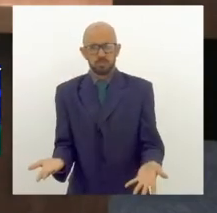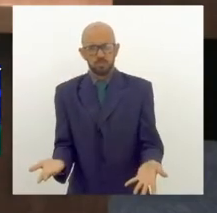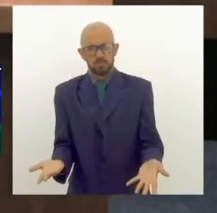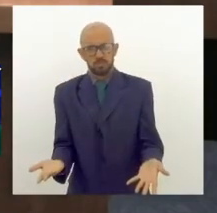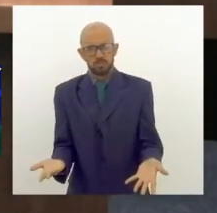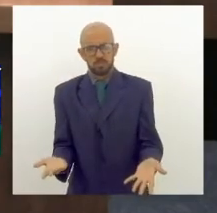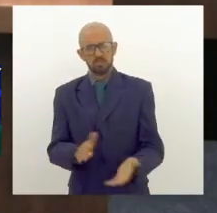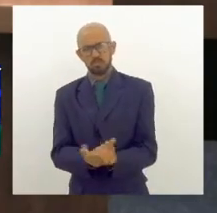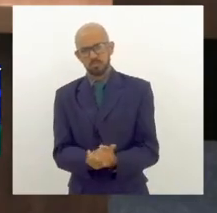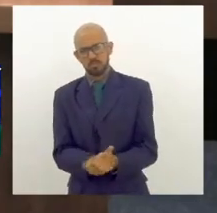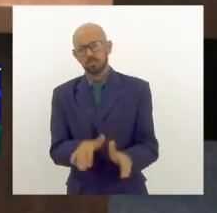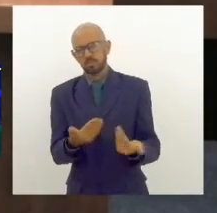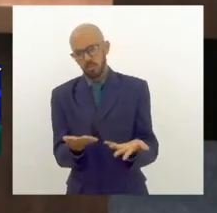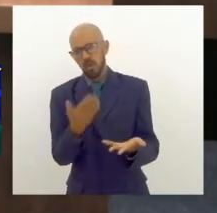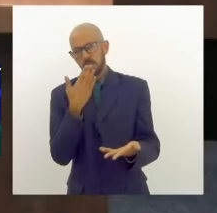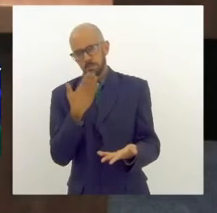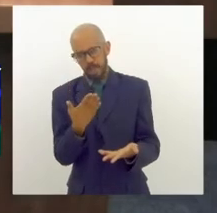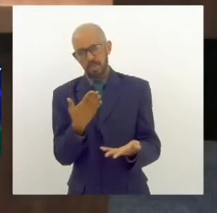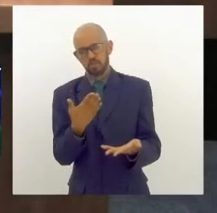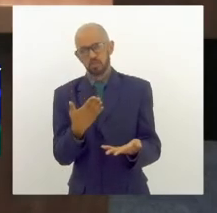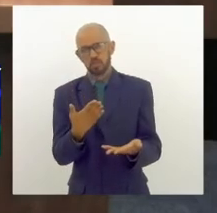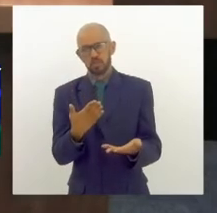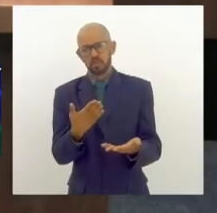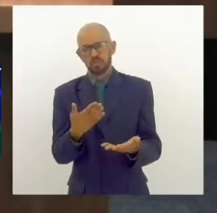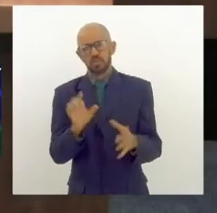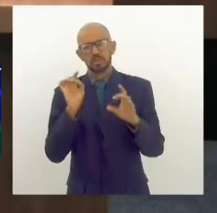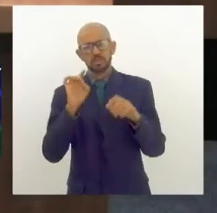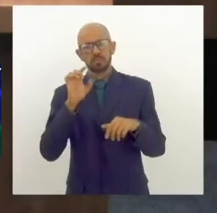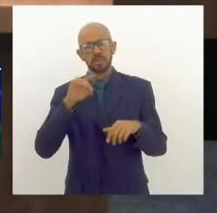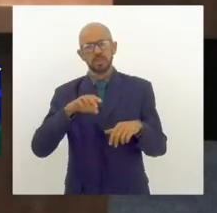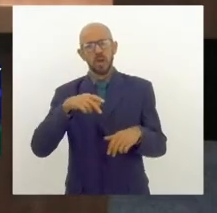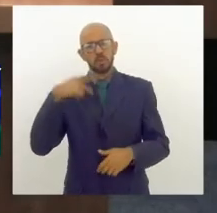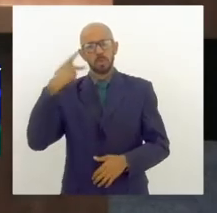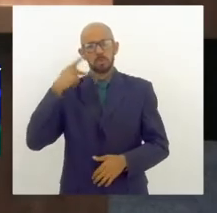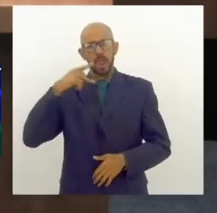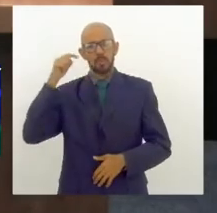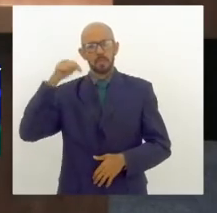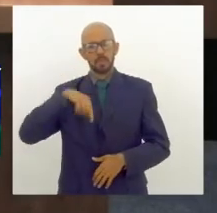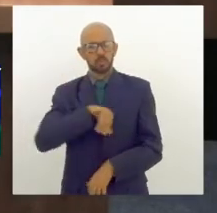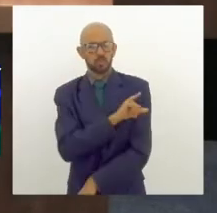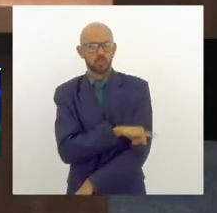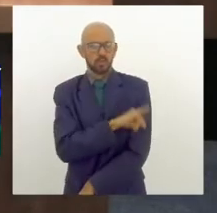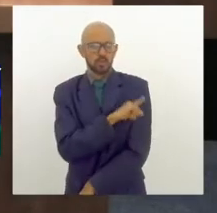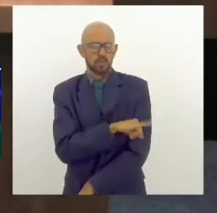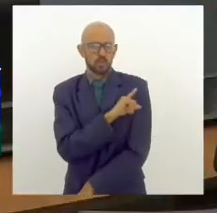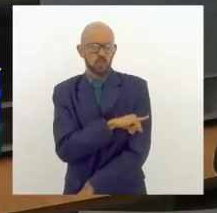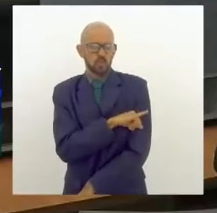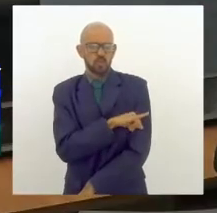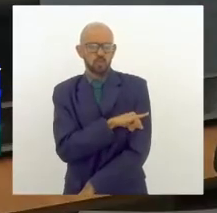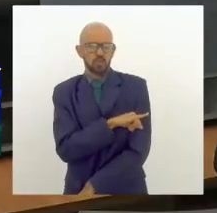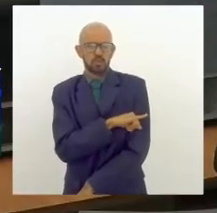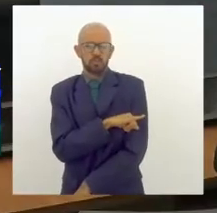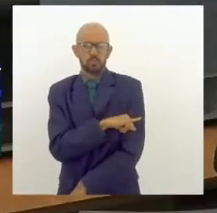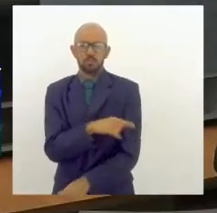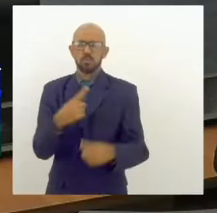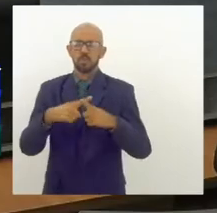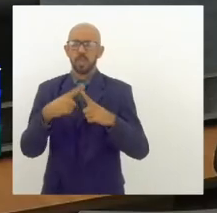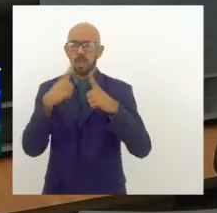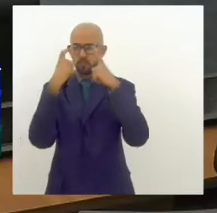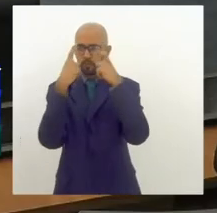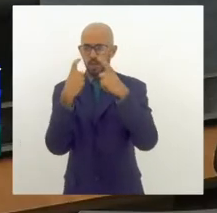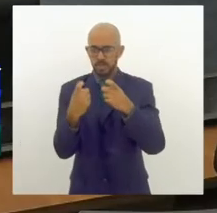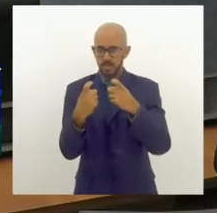Então, eu peço um coro aqui em especial a este parlamento, porque a violência doméstica, deputada Renata